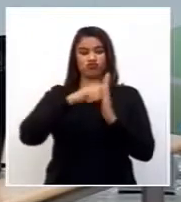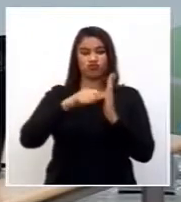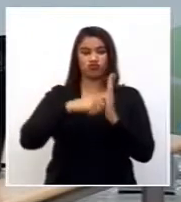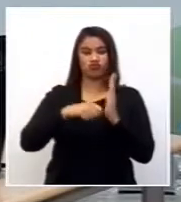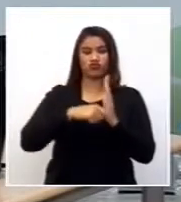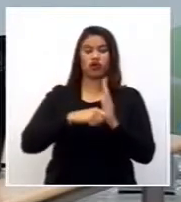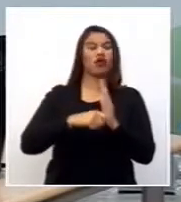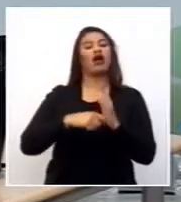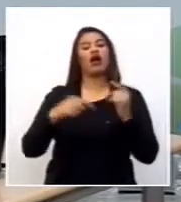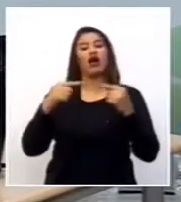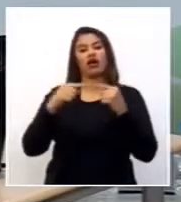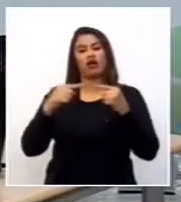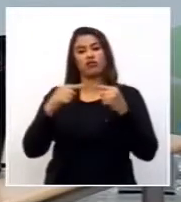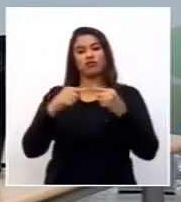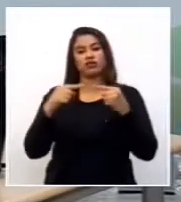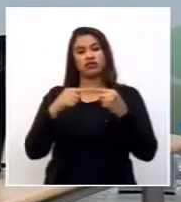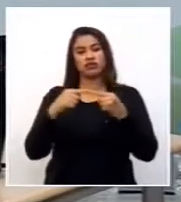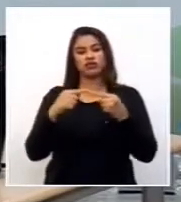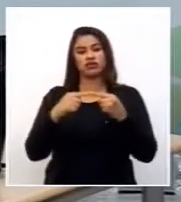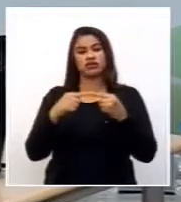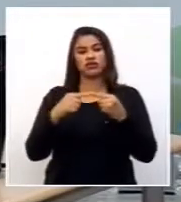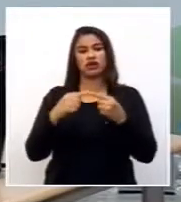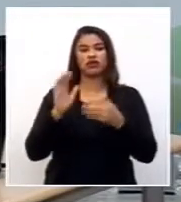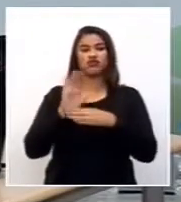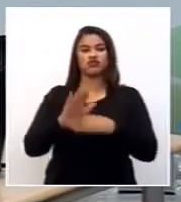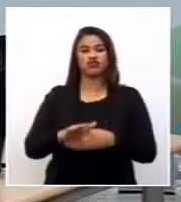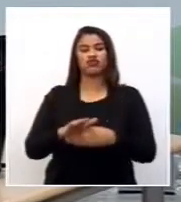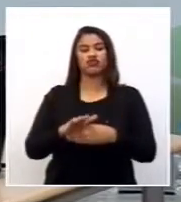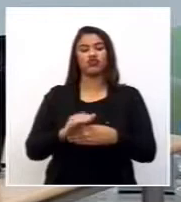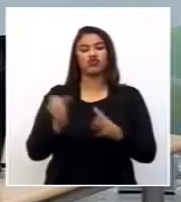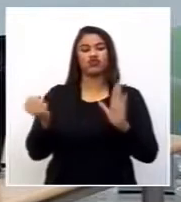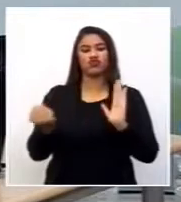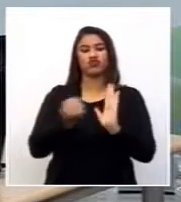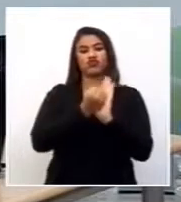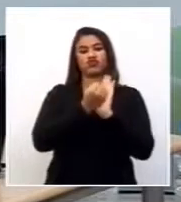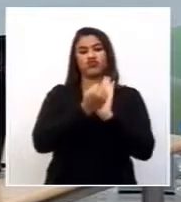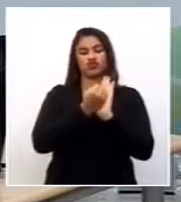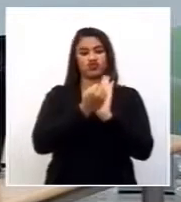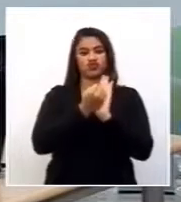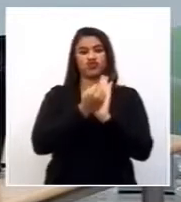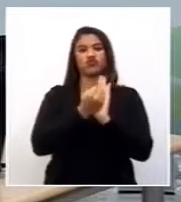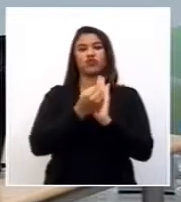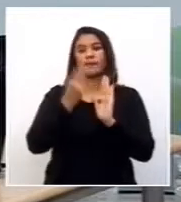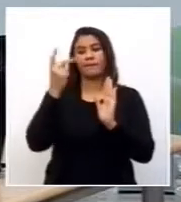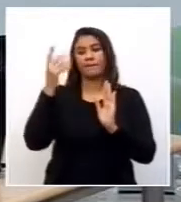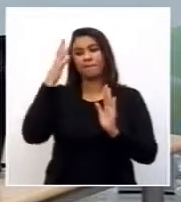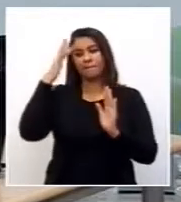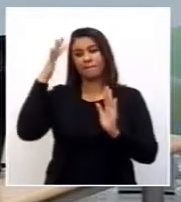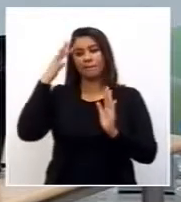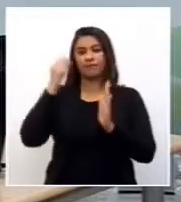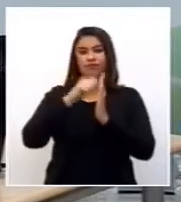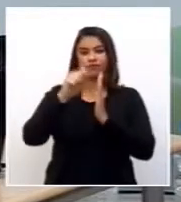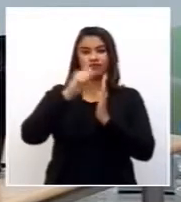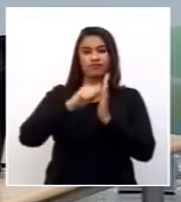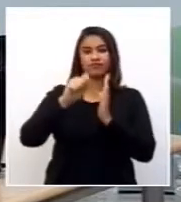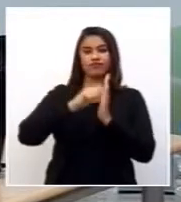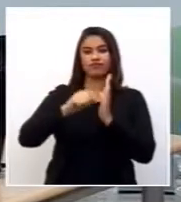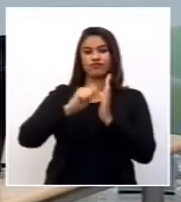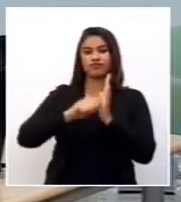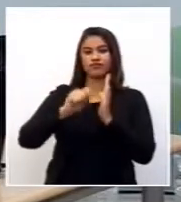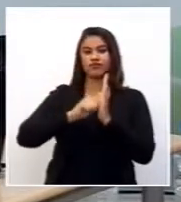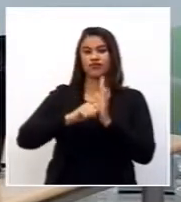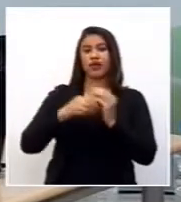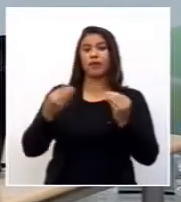gestão da aprendizagem. Então, os professores contribuem, né, registrem, façam as suas considerações, vão colocando isso para